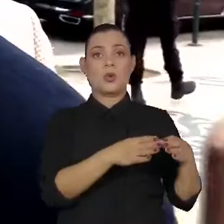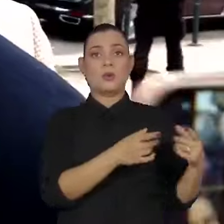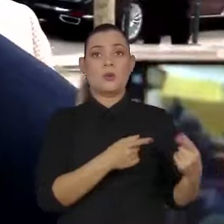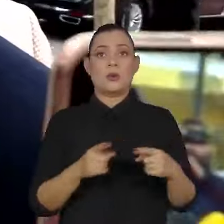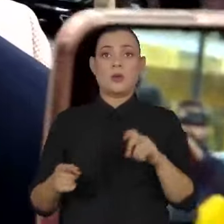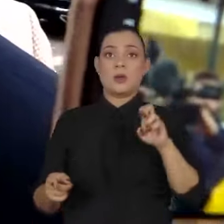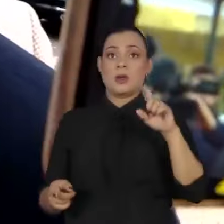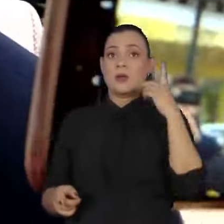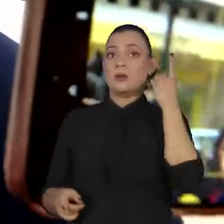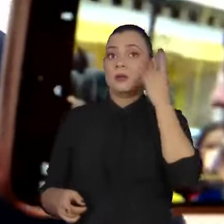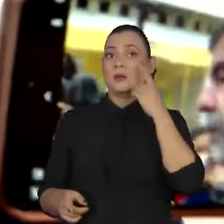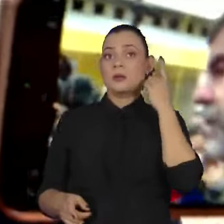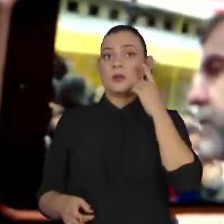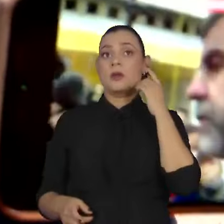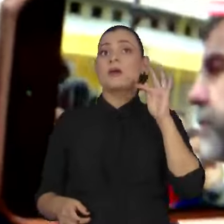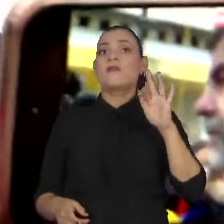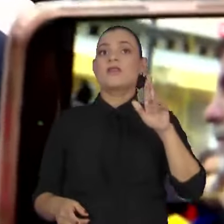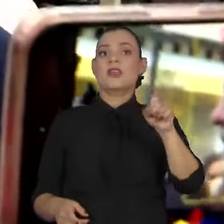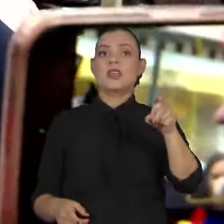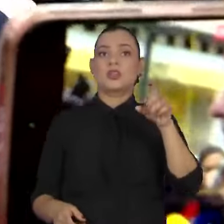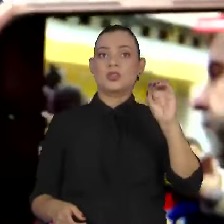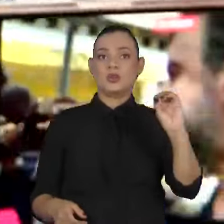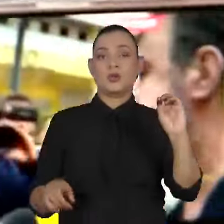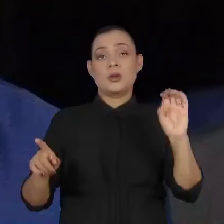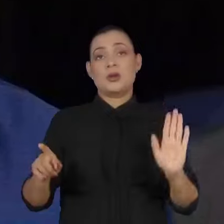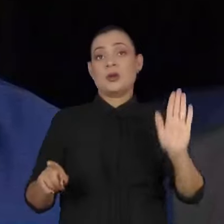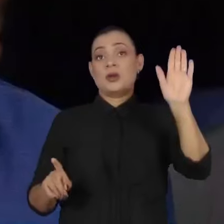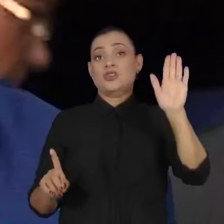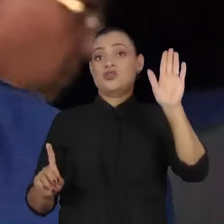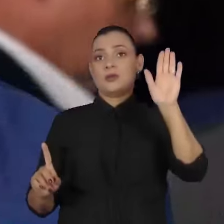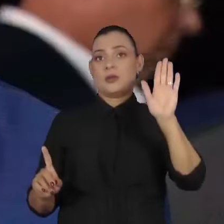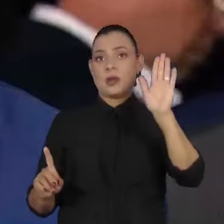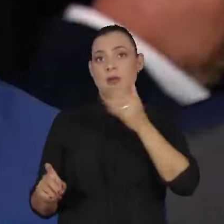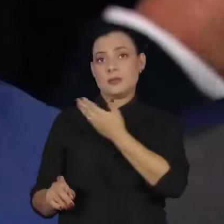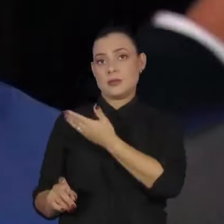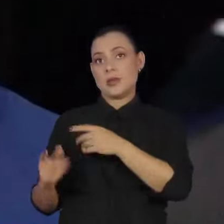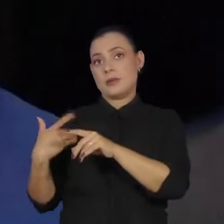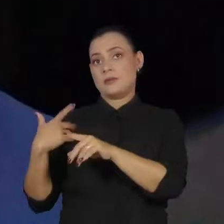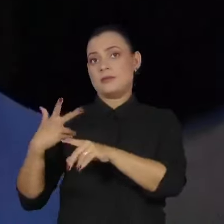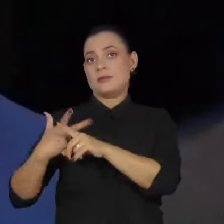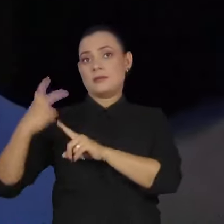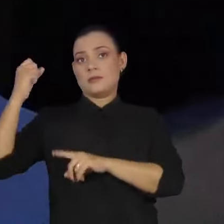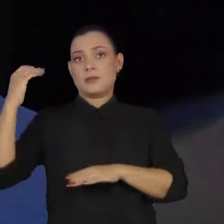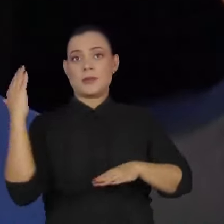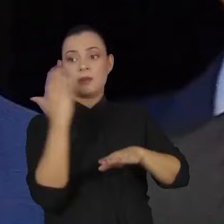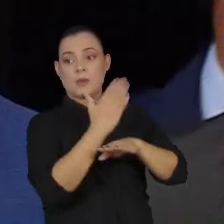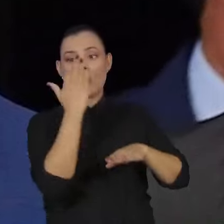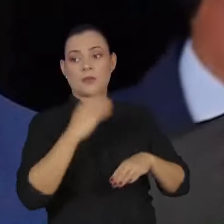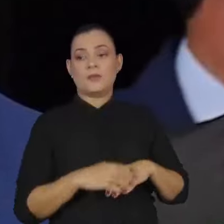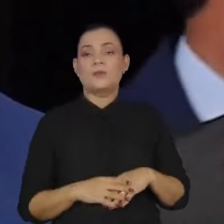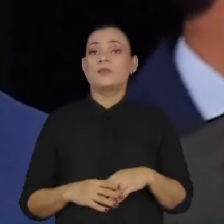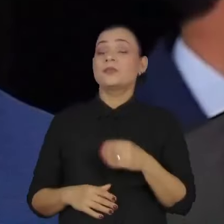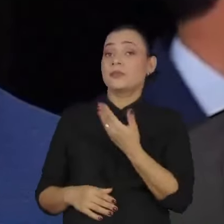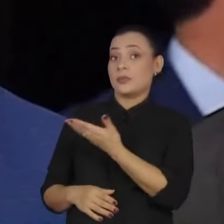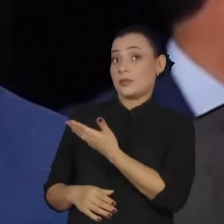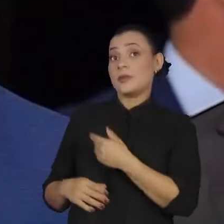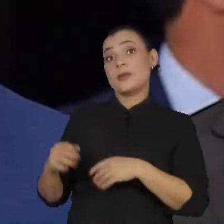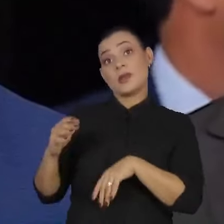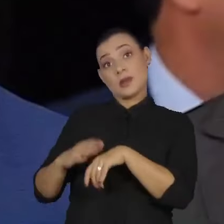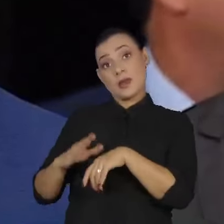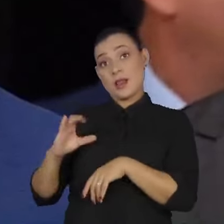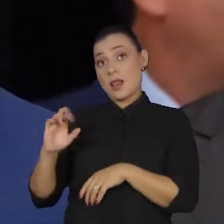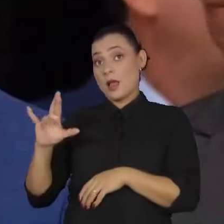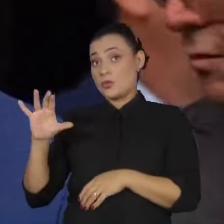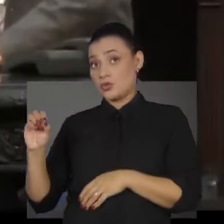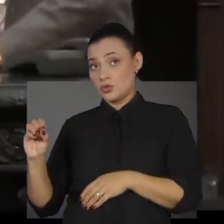ex-deputado Marcelo freo que concorreu à eleição que Castro venceu segundo a denncia e